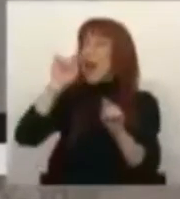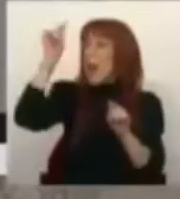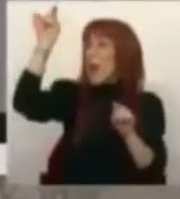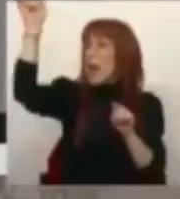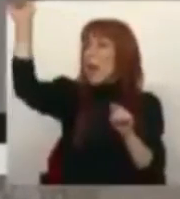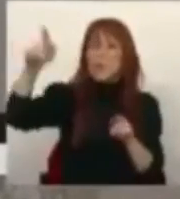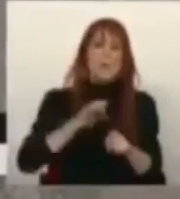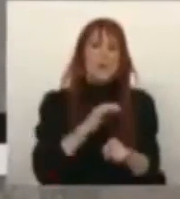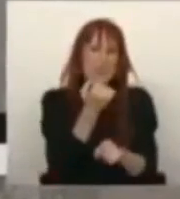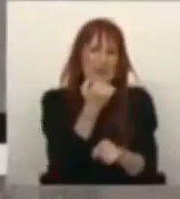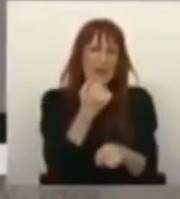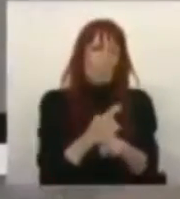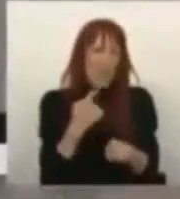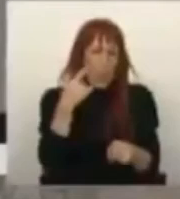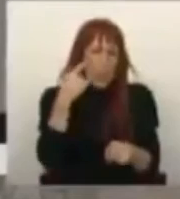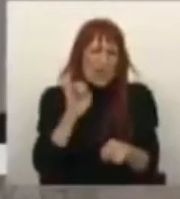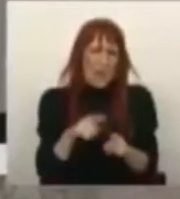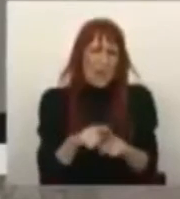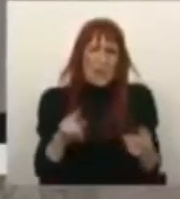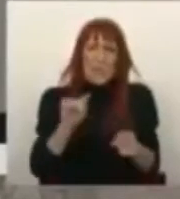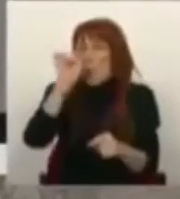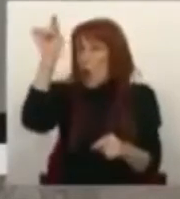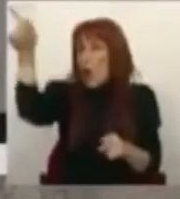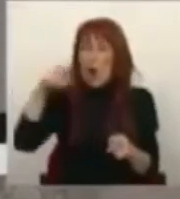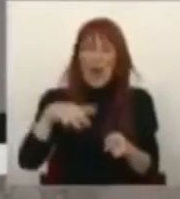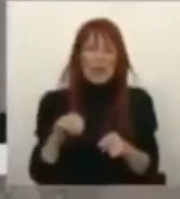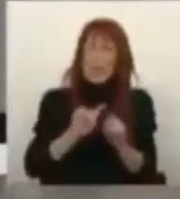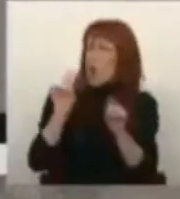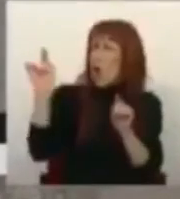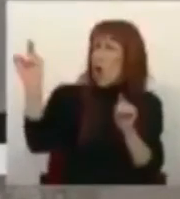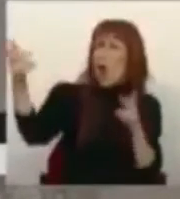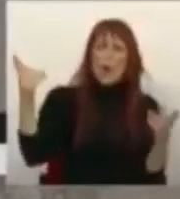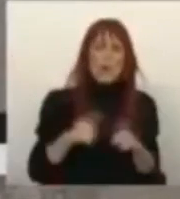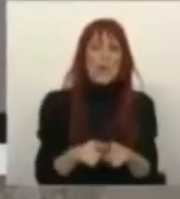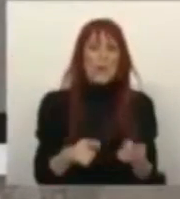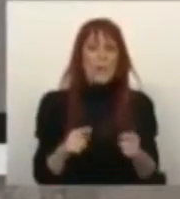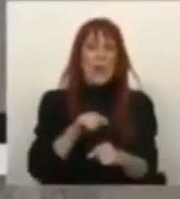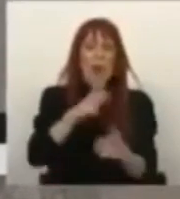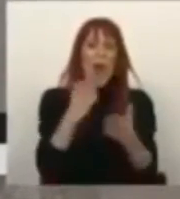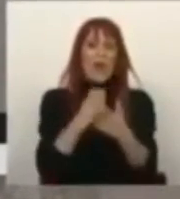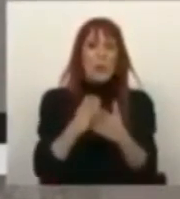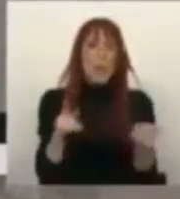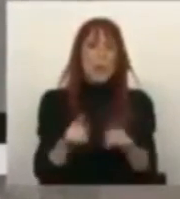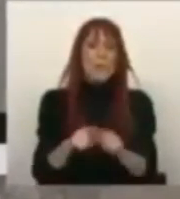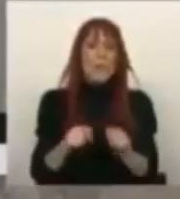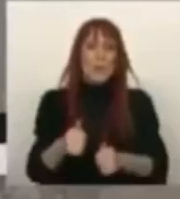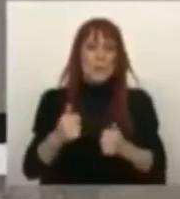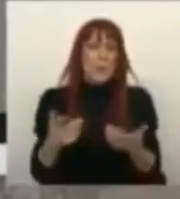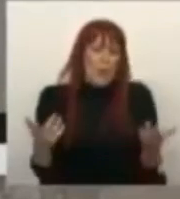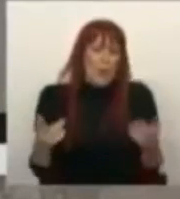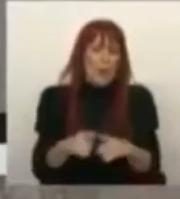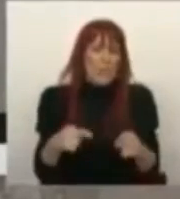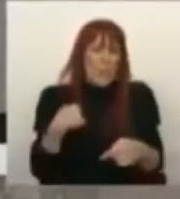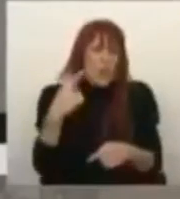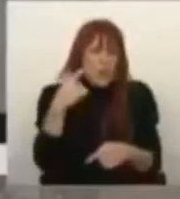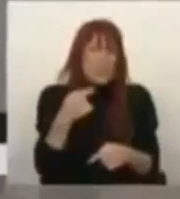e os seus rins realmente não conheço ninguém nessas horas mortas em zonas mais remotas que vão para escolas mais longe que o que seriam não